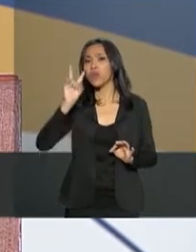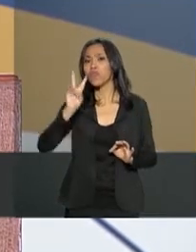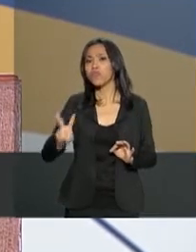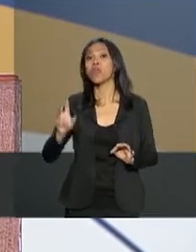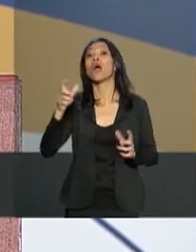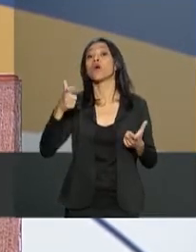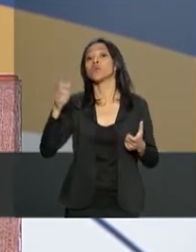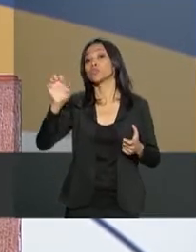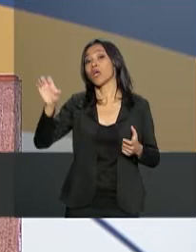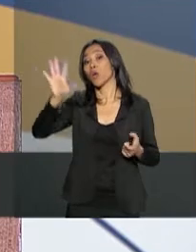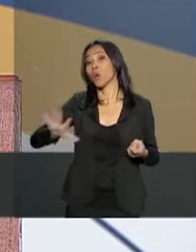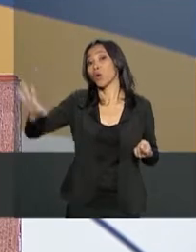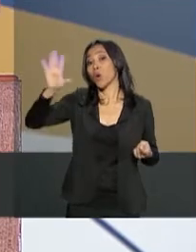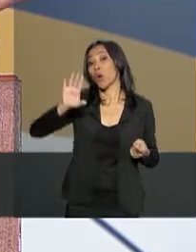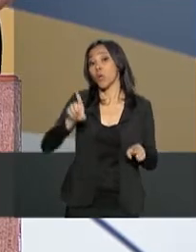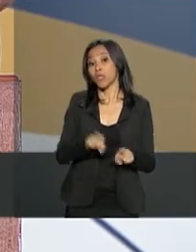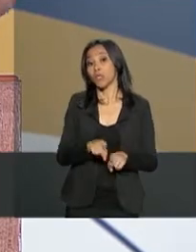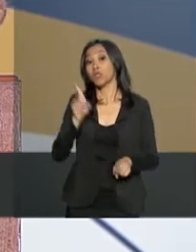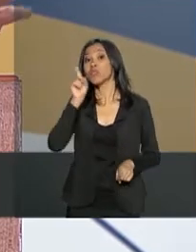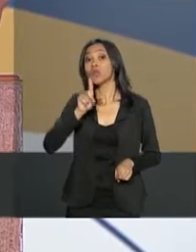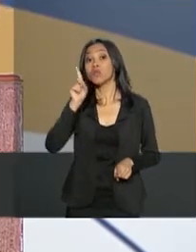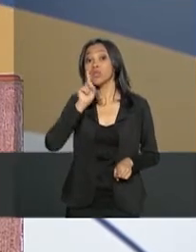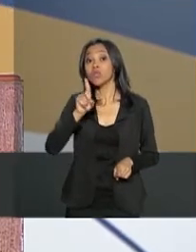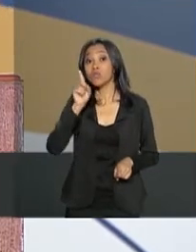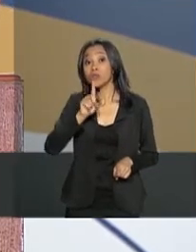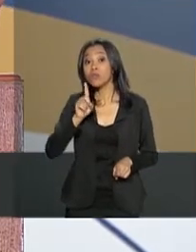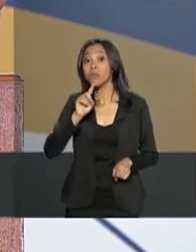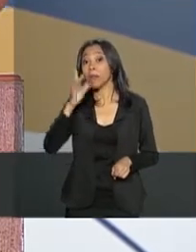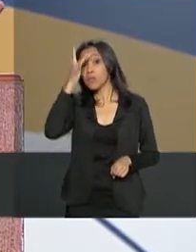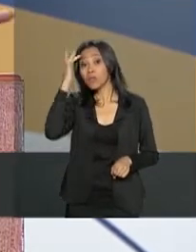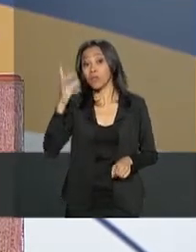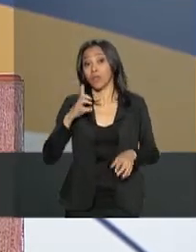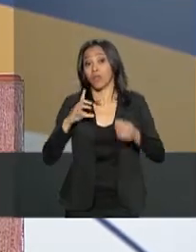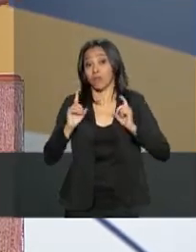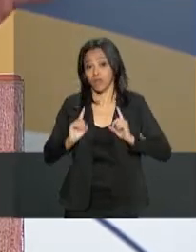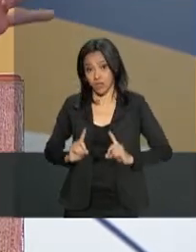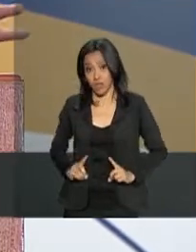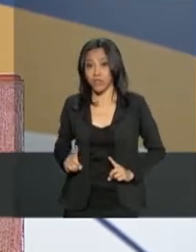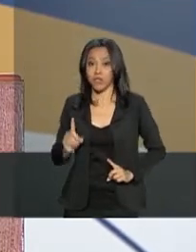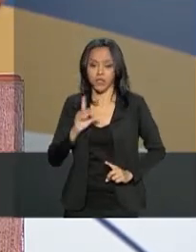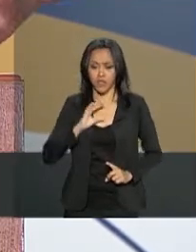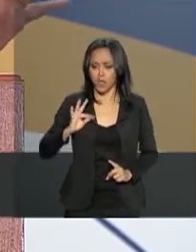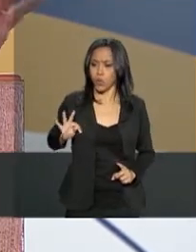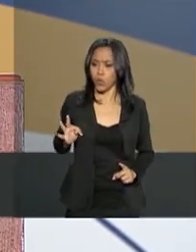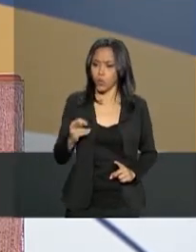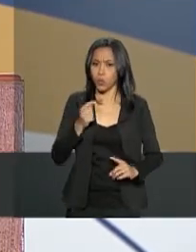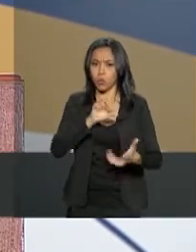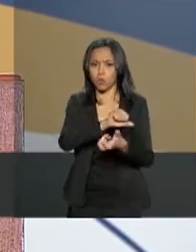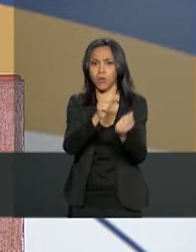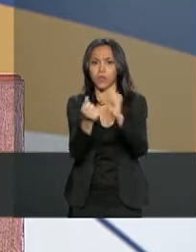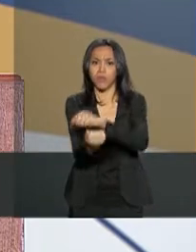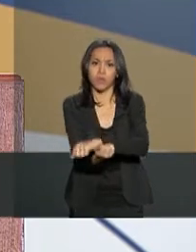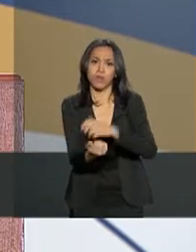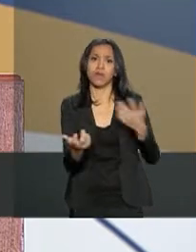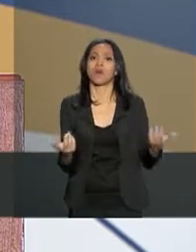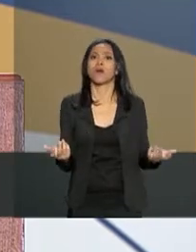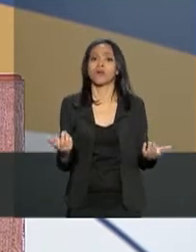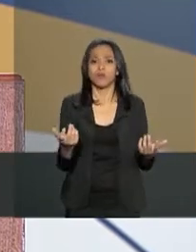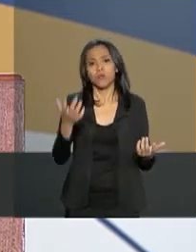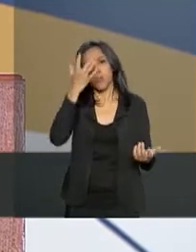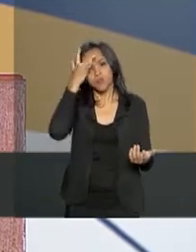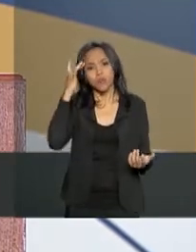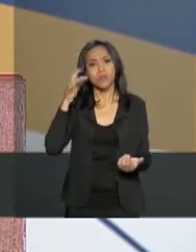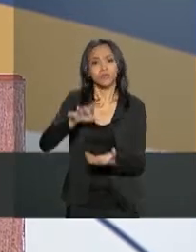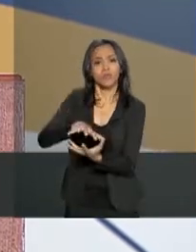europa e nos estados unidos no tocante a deficientes tem todo um mecanismo especial para acolhimento dos idosos